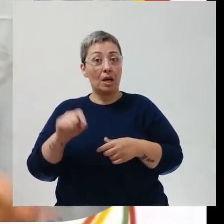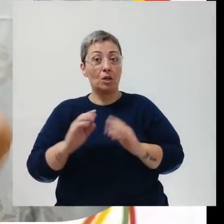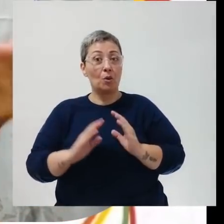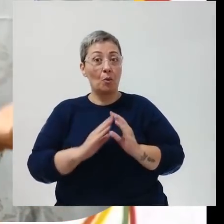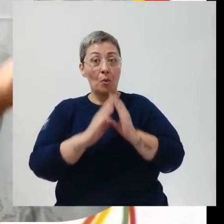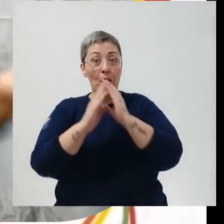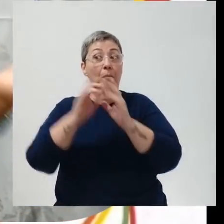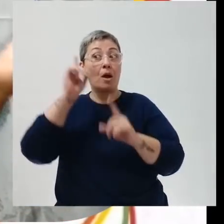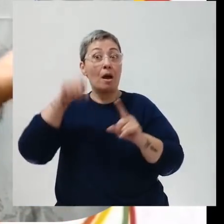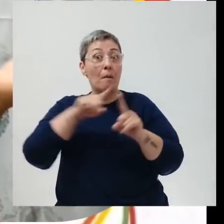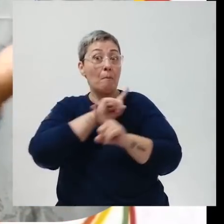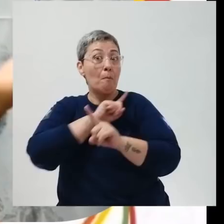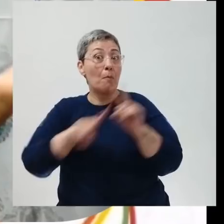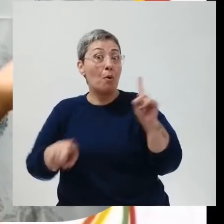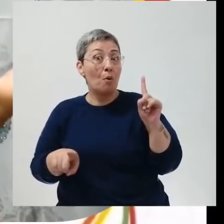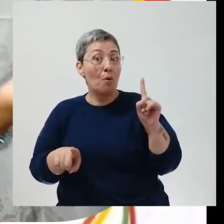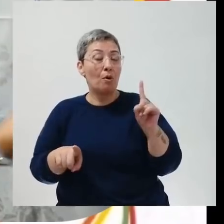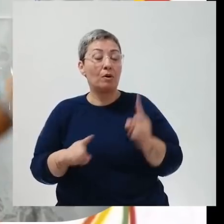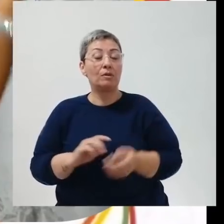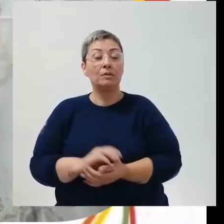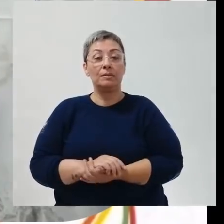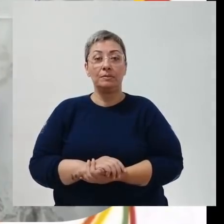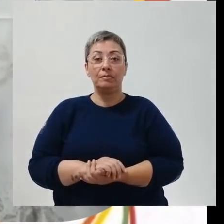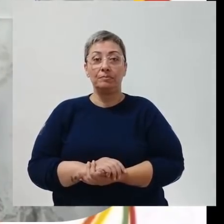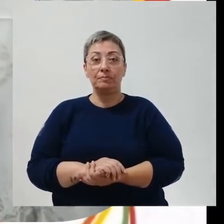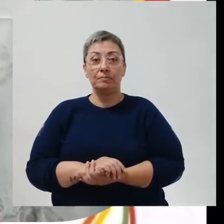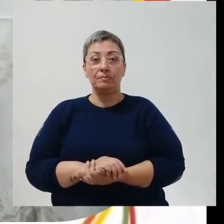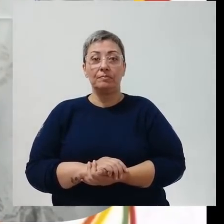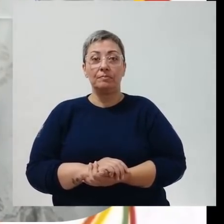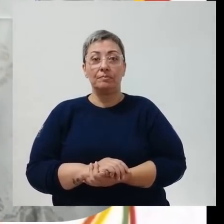soltar balão é proibido.